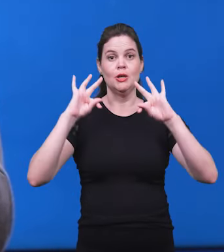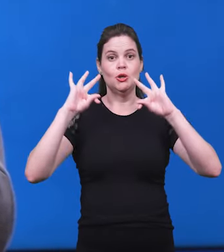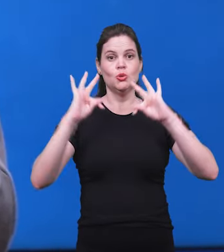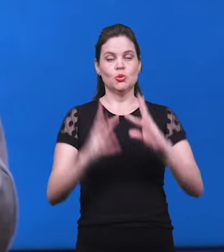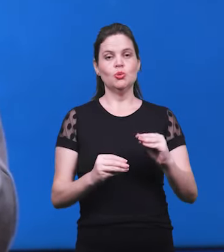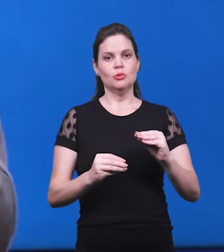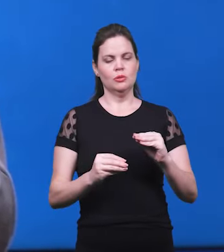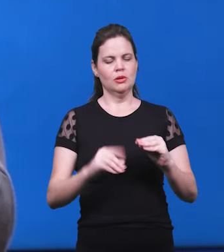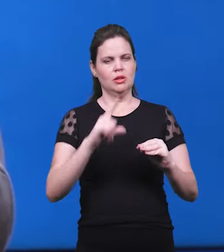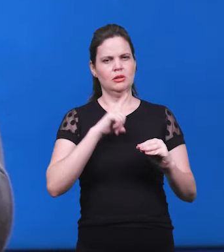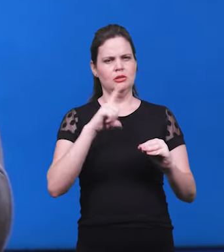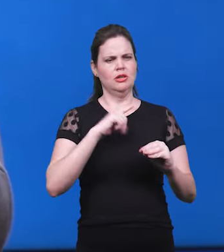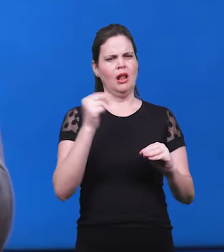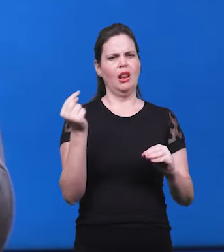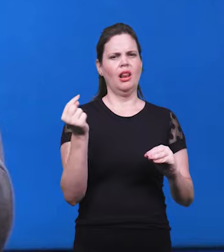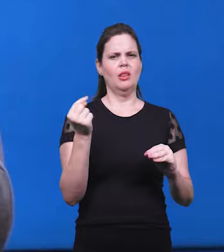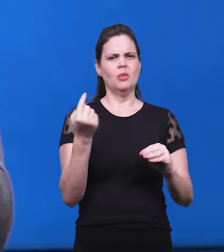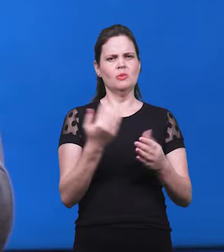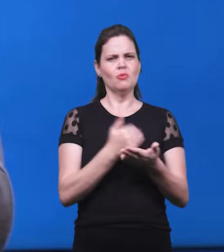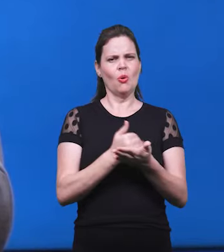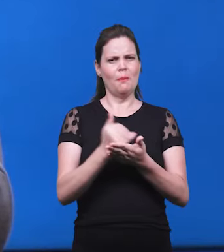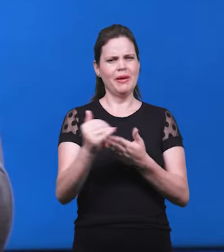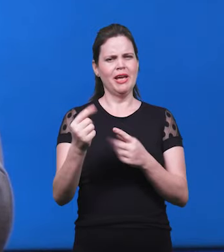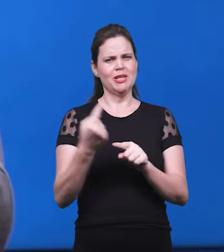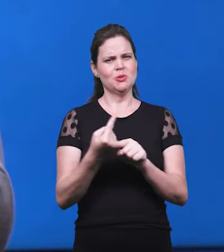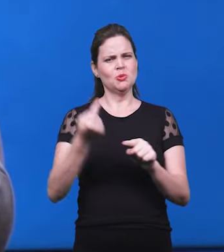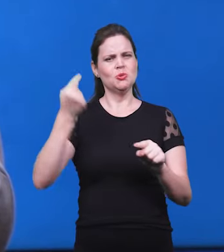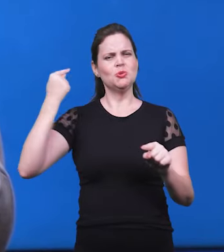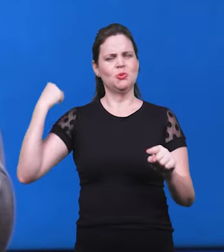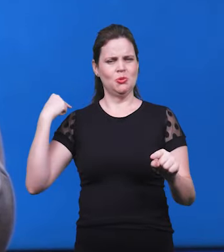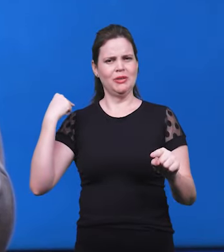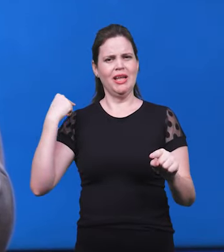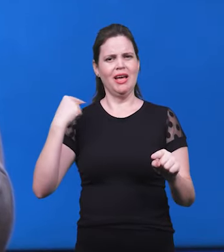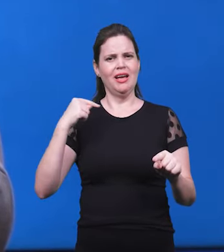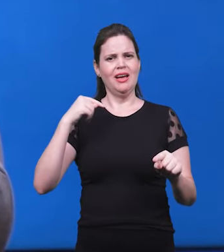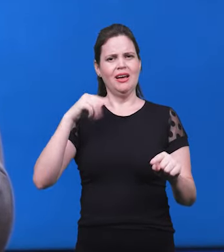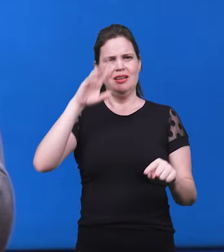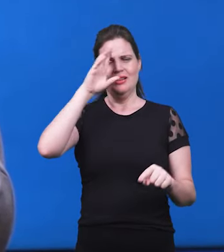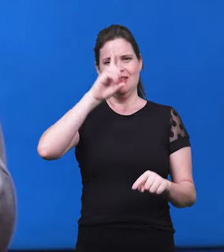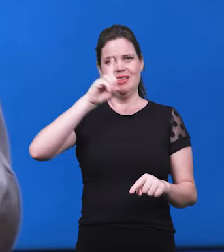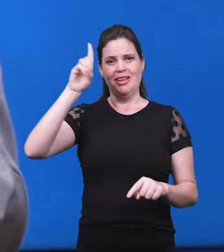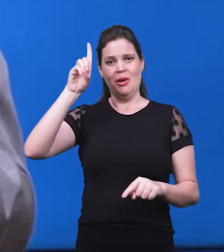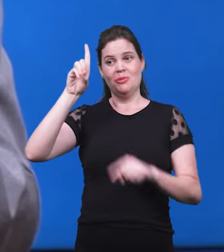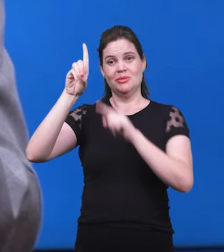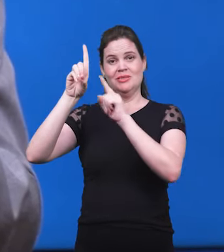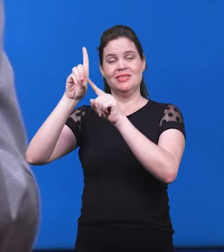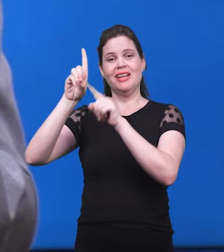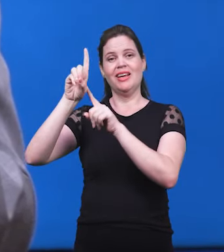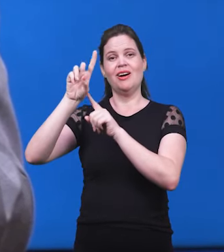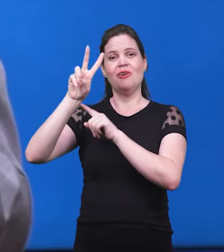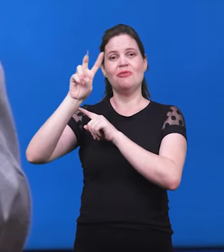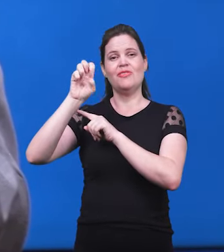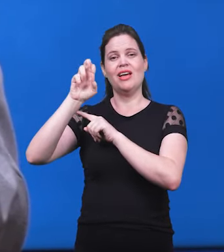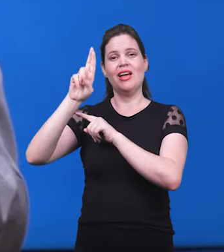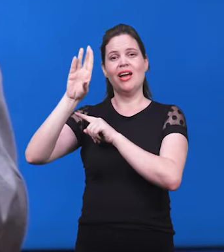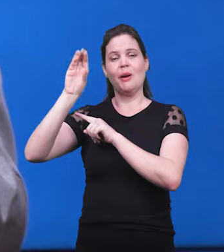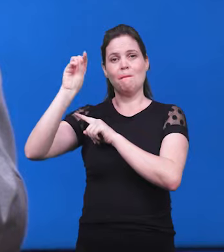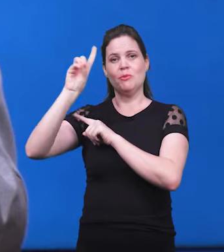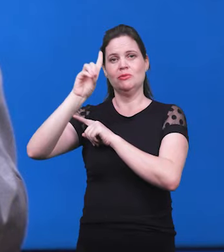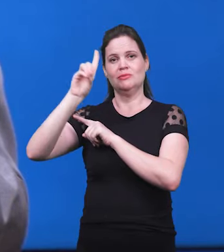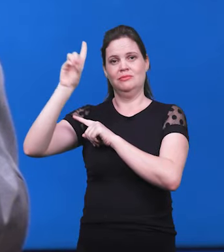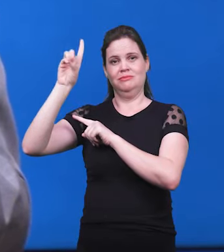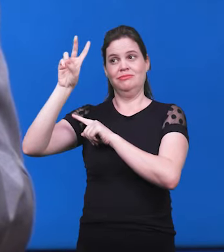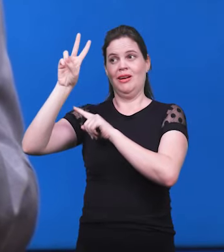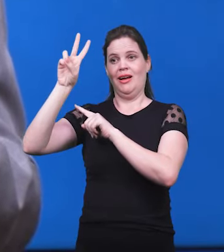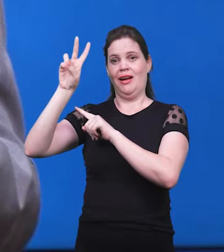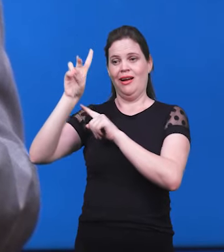previsto lá no início, né, no início, onde era, o Verbo estava com Deus, o Verbo era Deus, estava ali inclusive